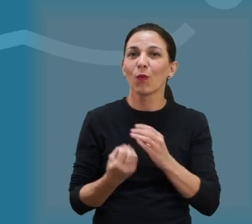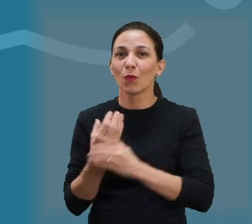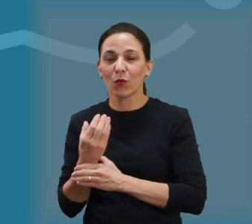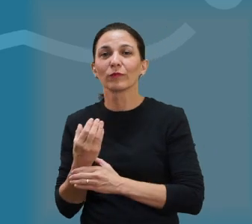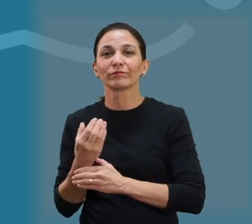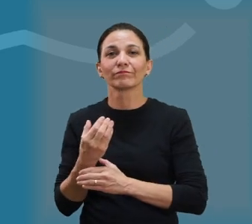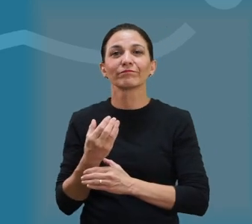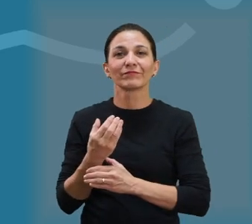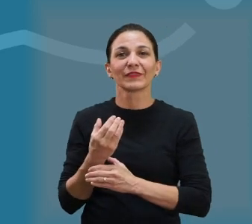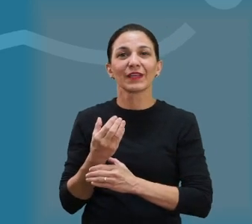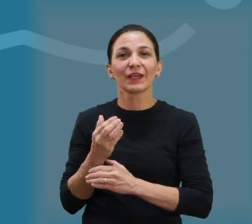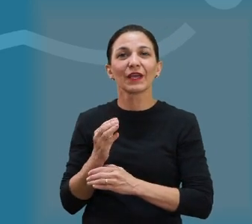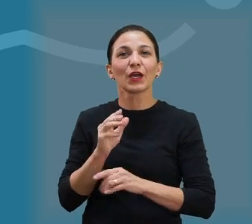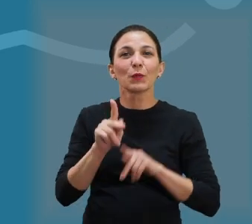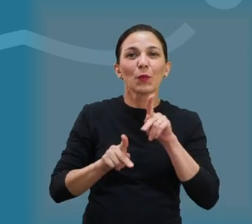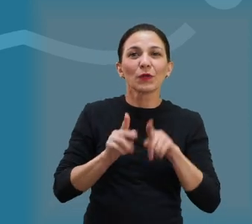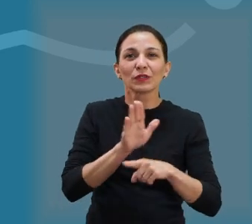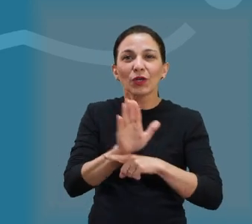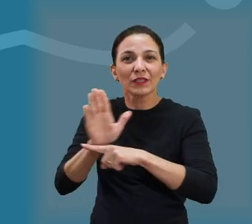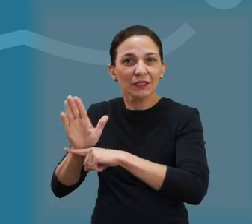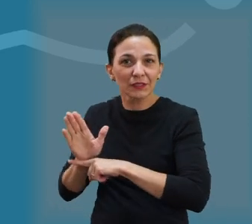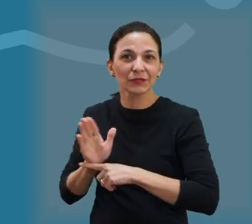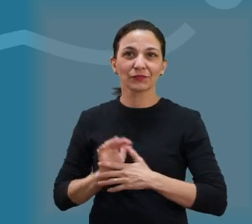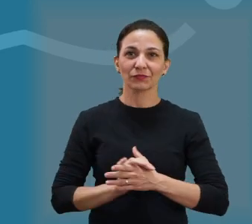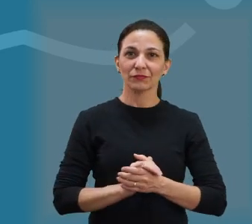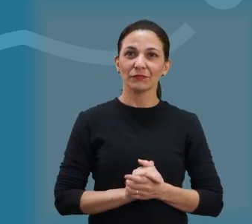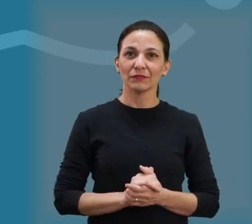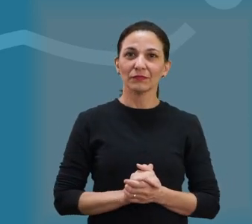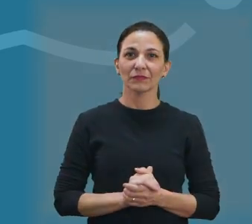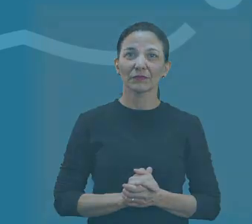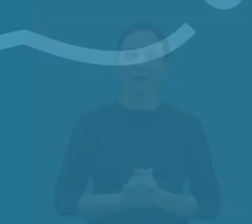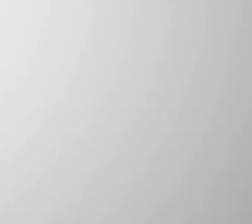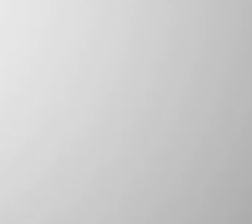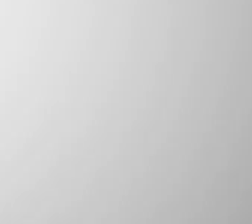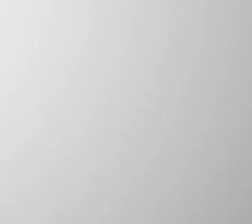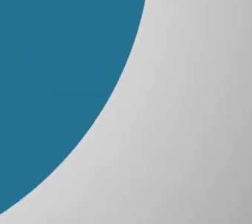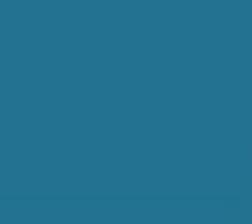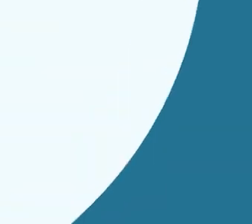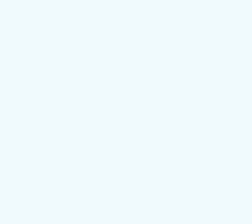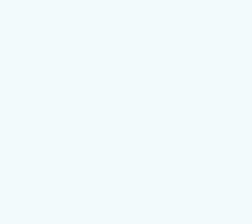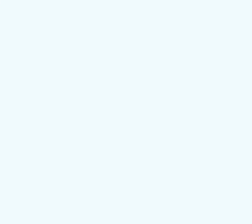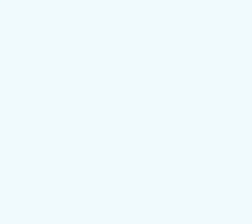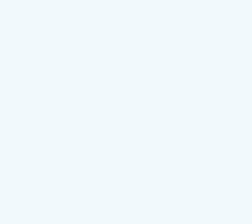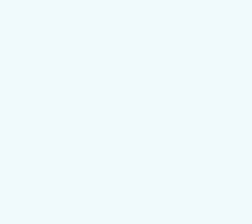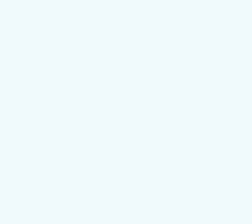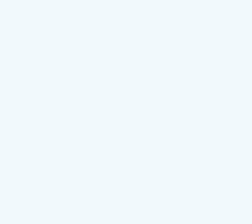estamos Vamos Construir Vamos colocar na cidade